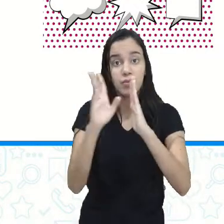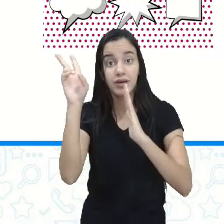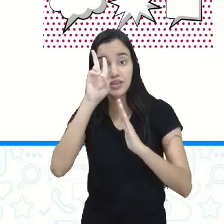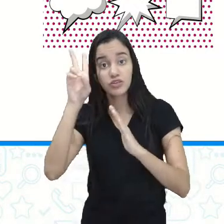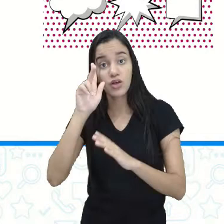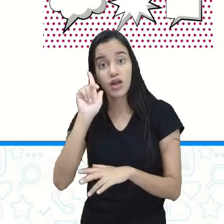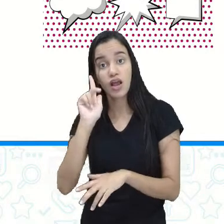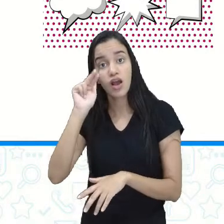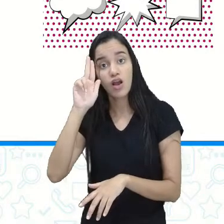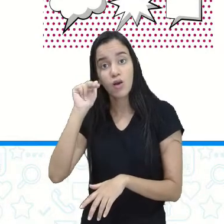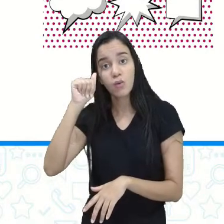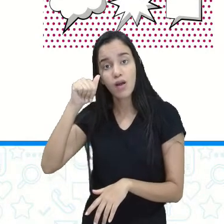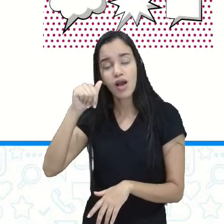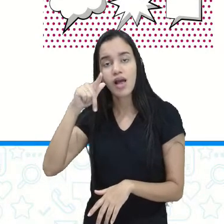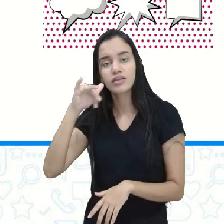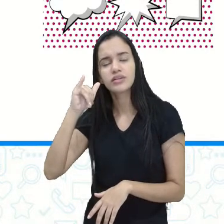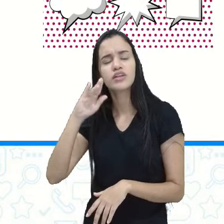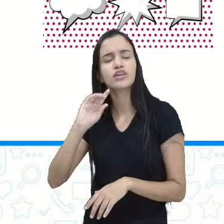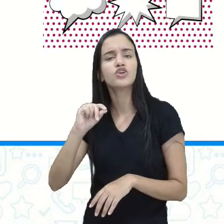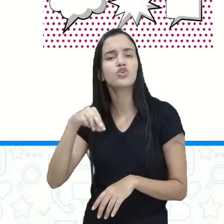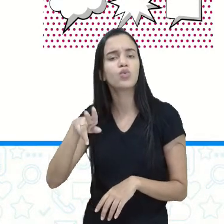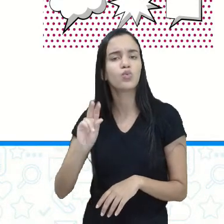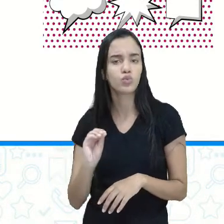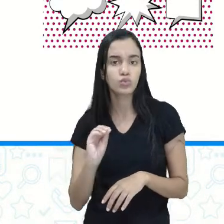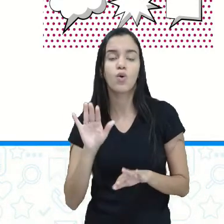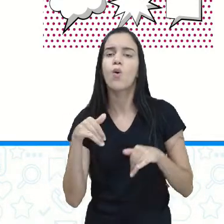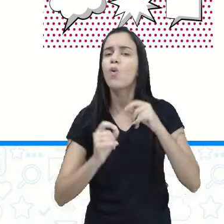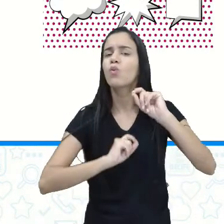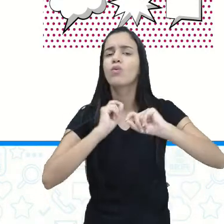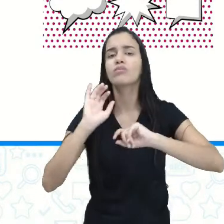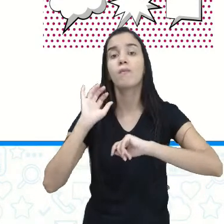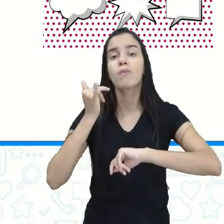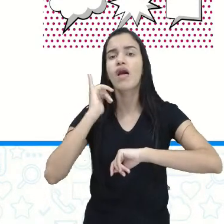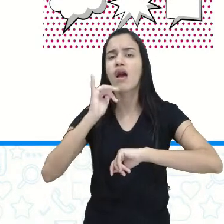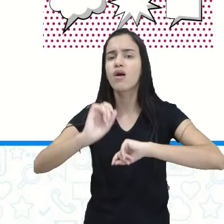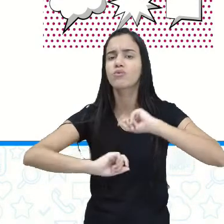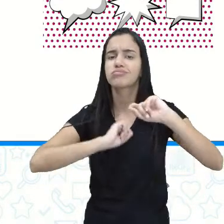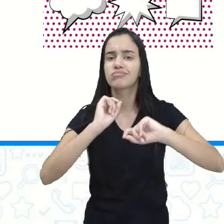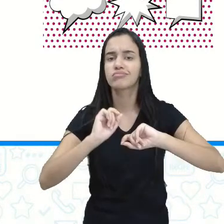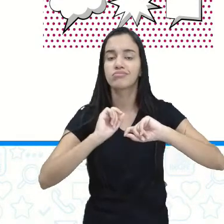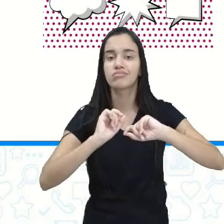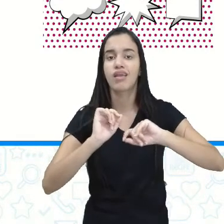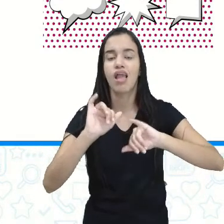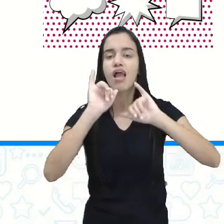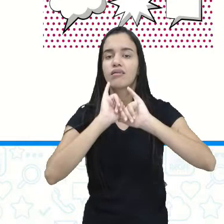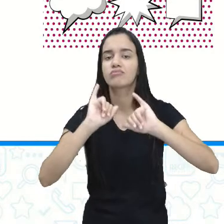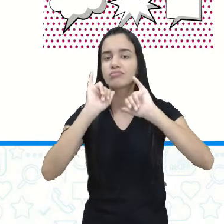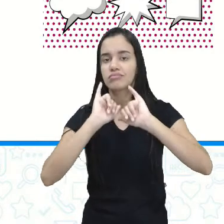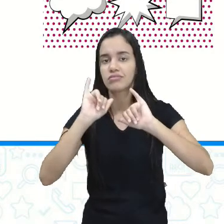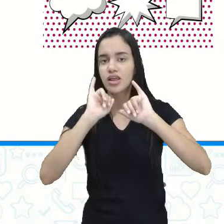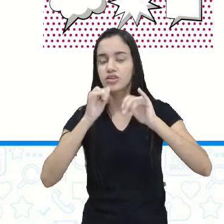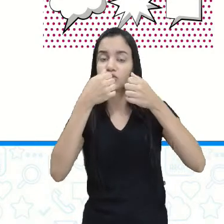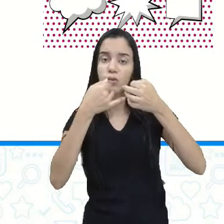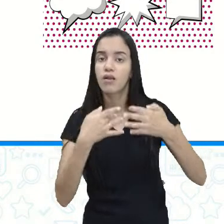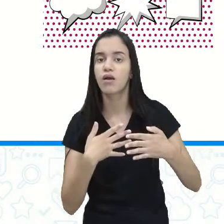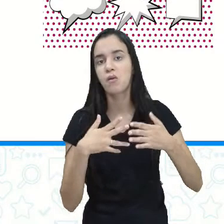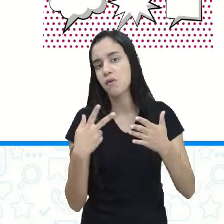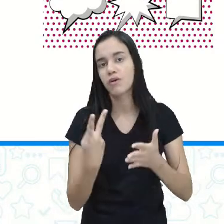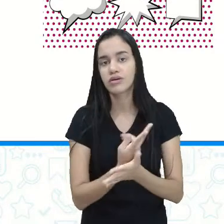seja, o que é narrar, gente, que eu sempre falo aqui? Narrar é contar alguma coisa em